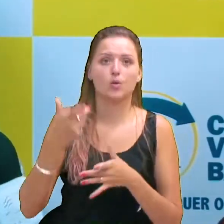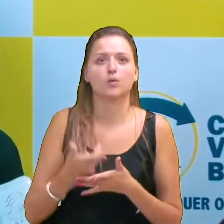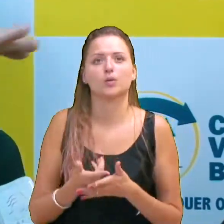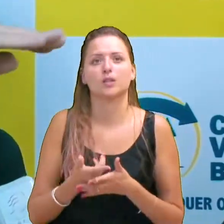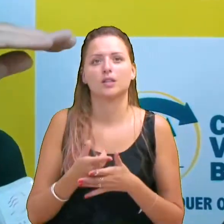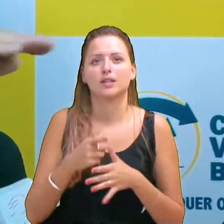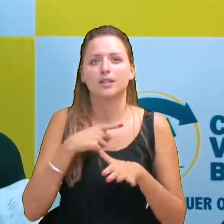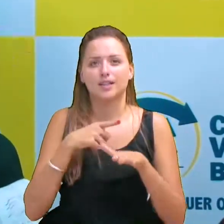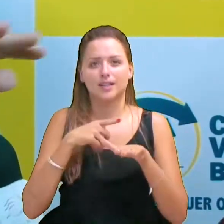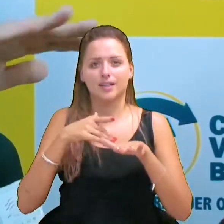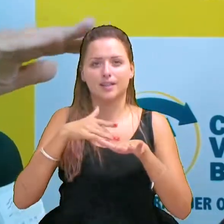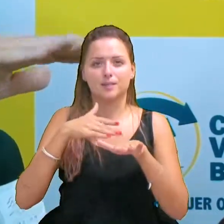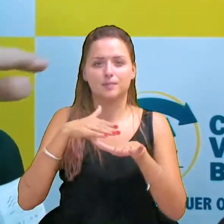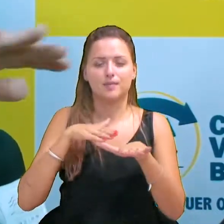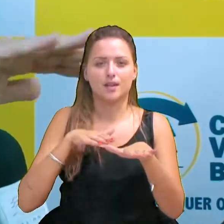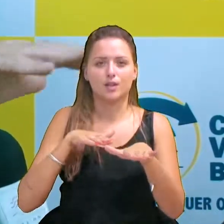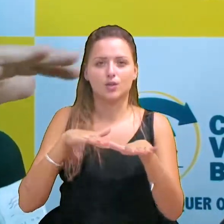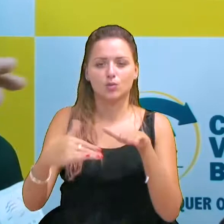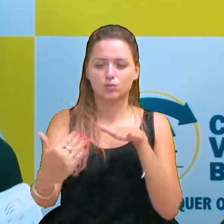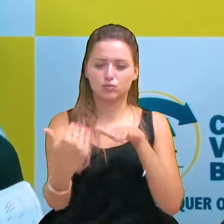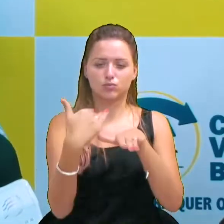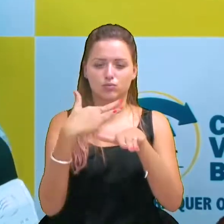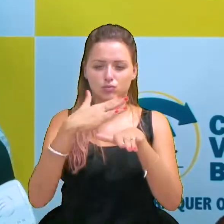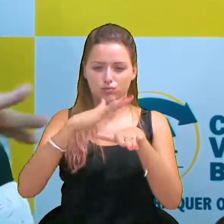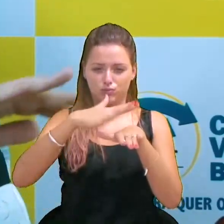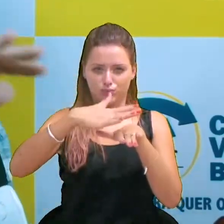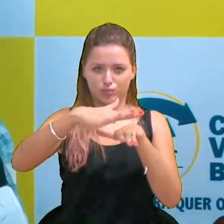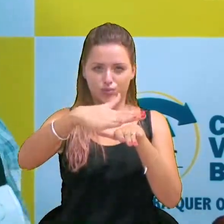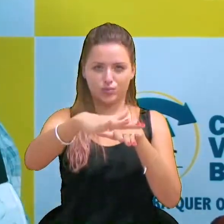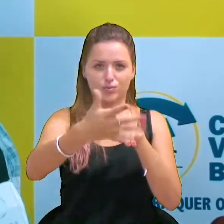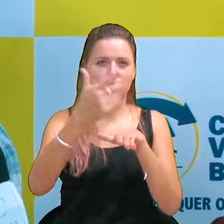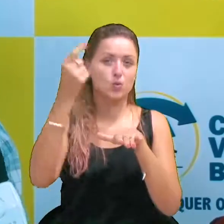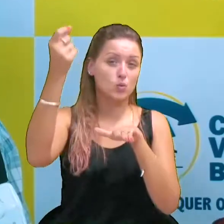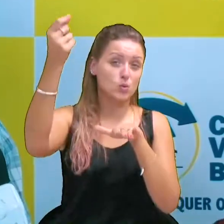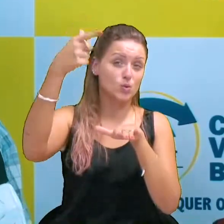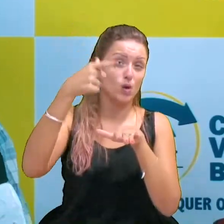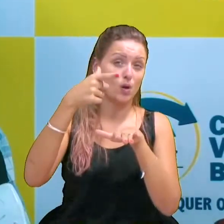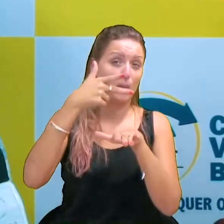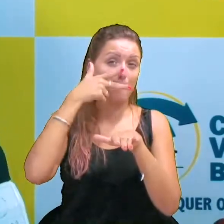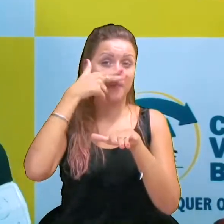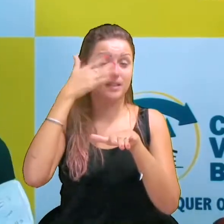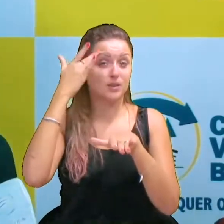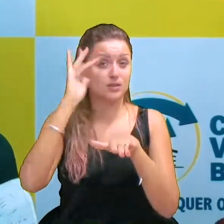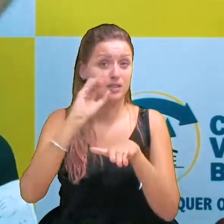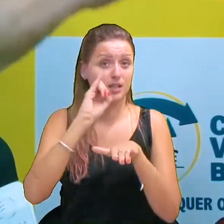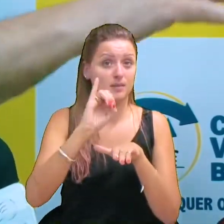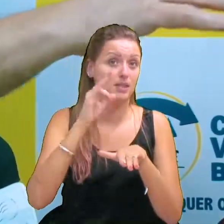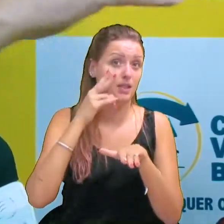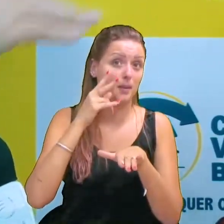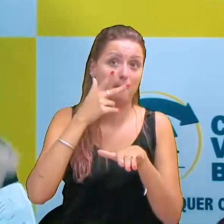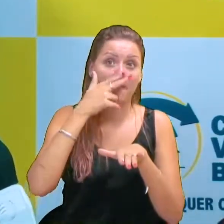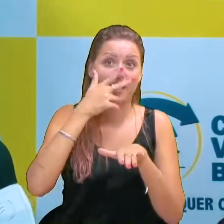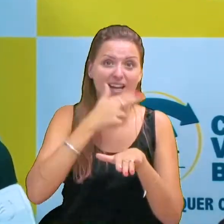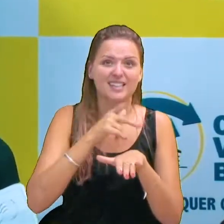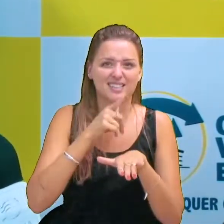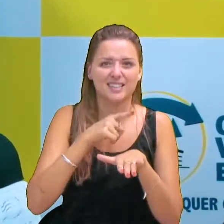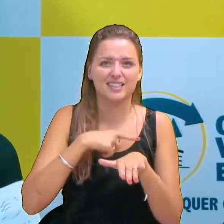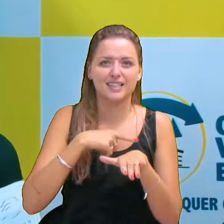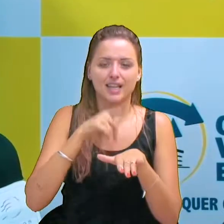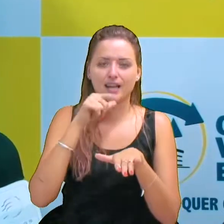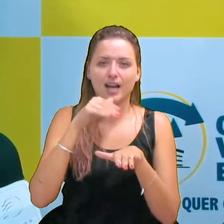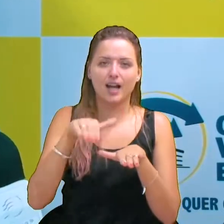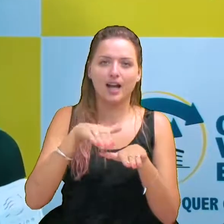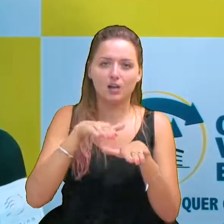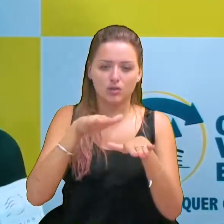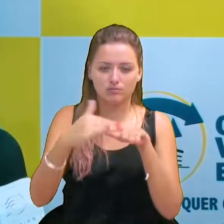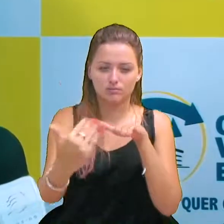aquela sensação de um fundo assim meio invisível, como no deserto, que a gente parece que tem água. Aquilo